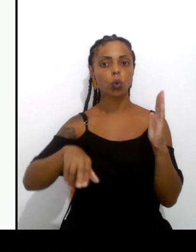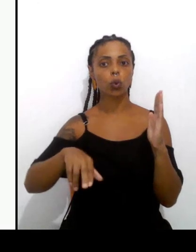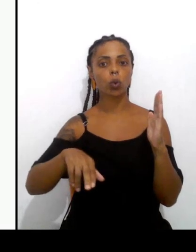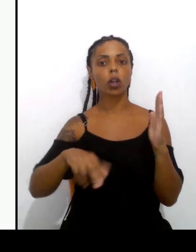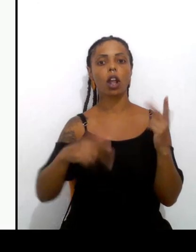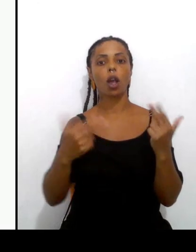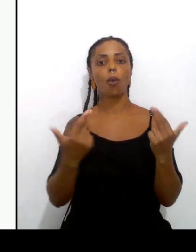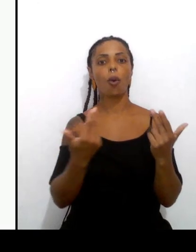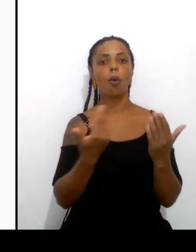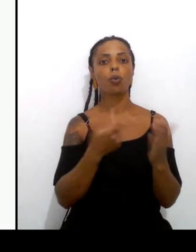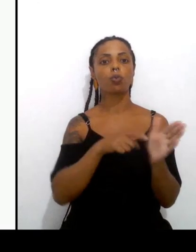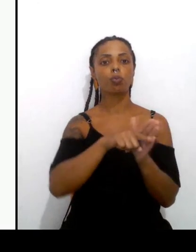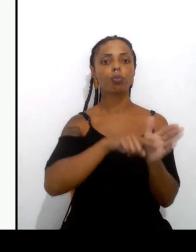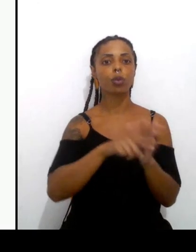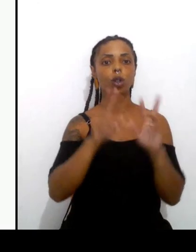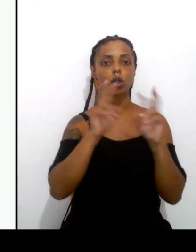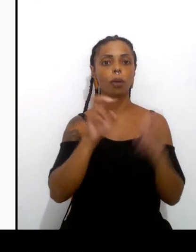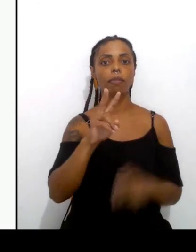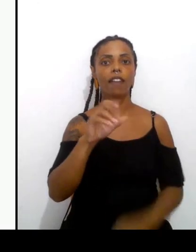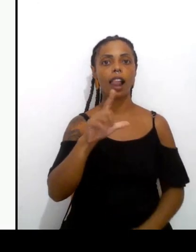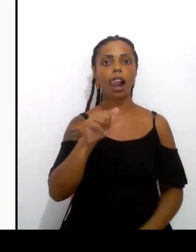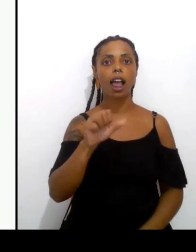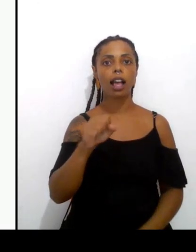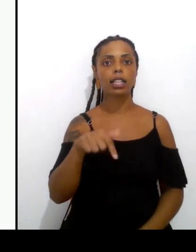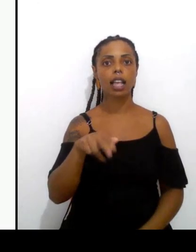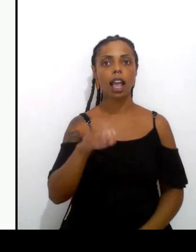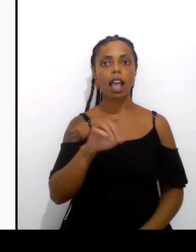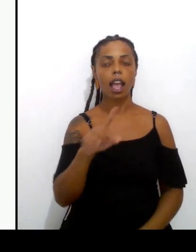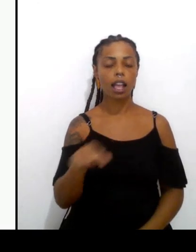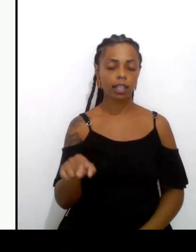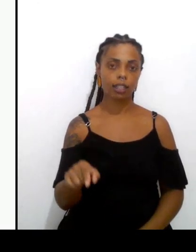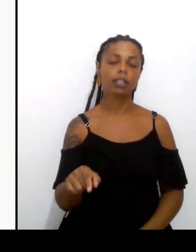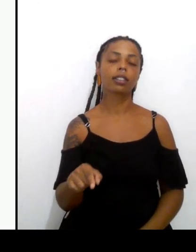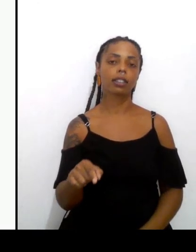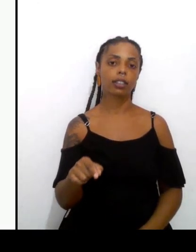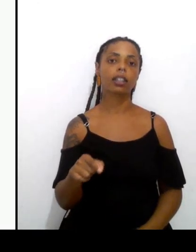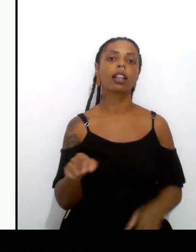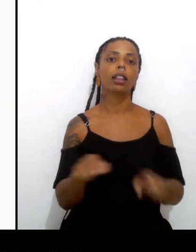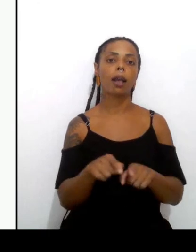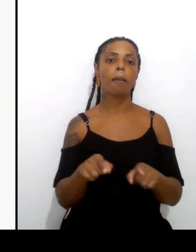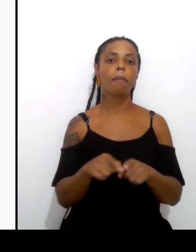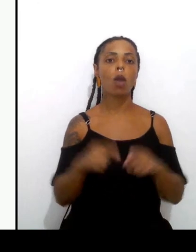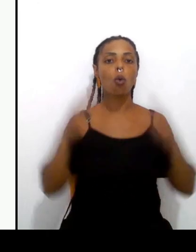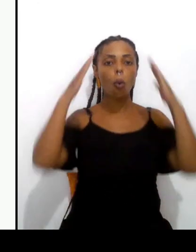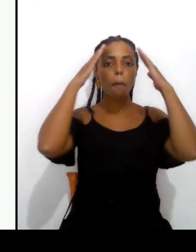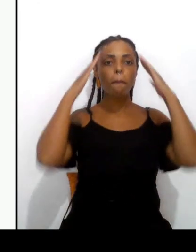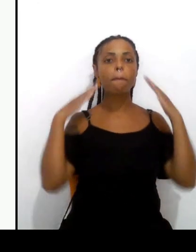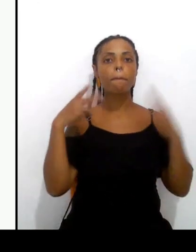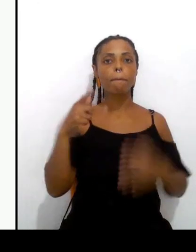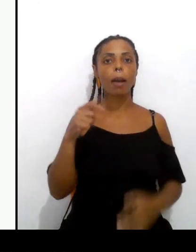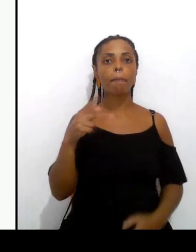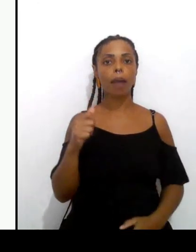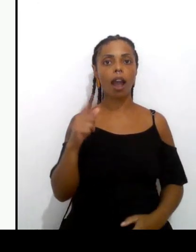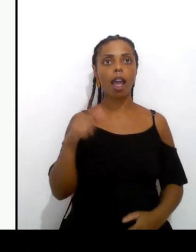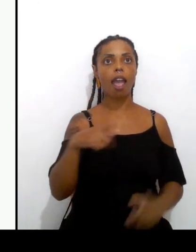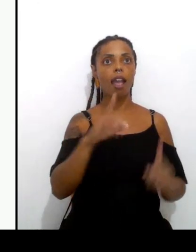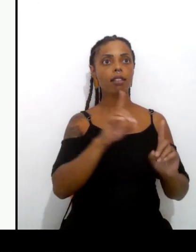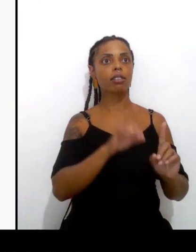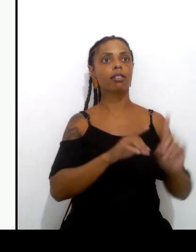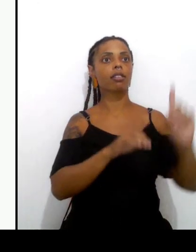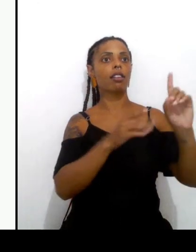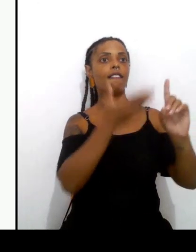Velasquez que nós vemos a figura do Papa como Autoridade Divina que grita e